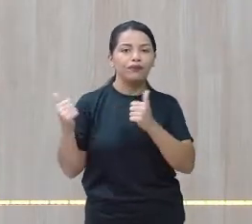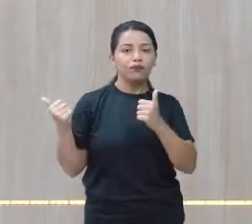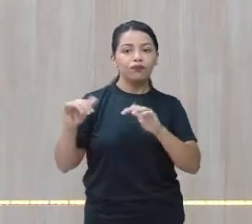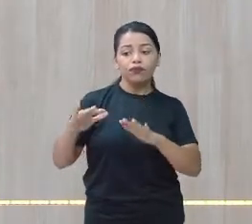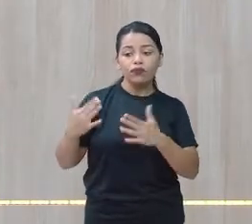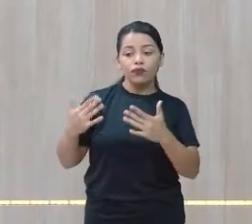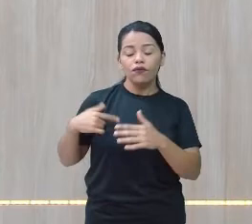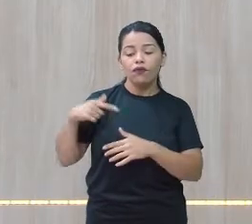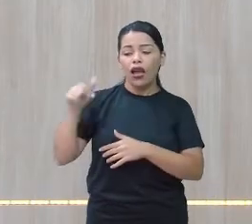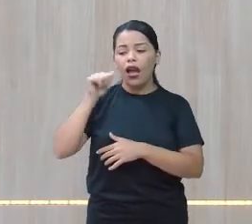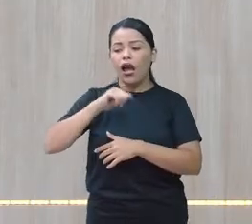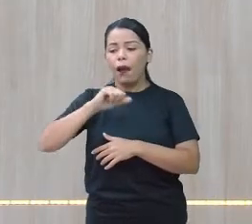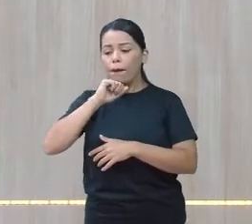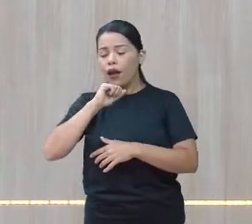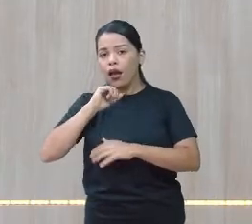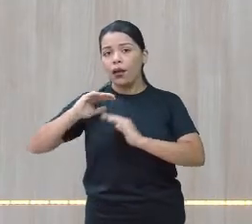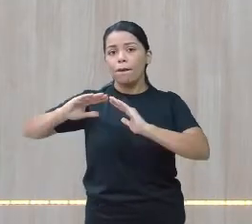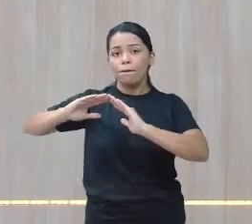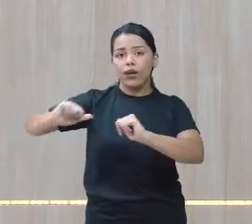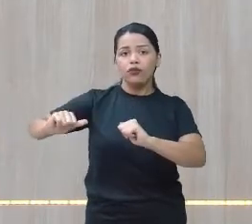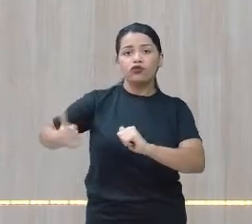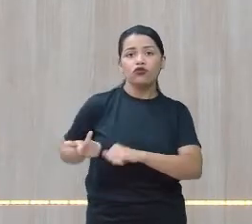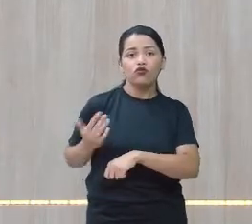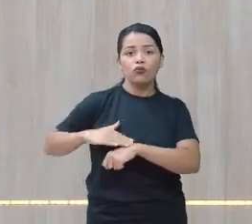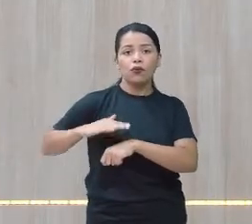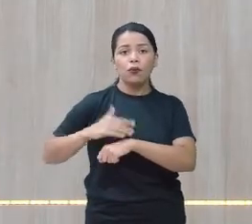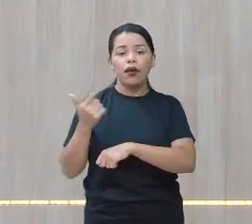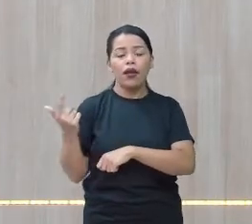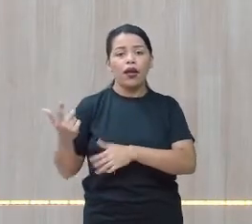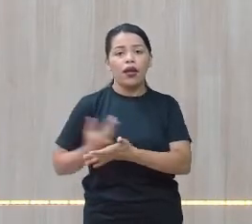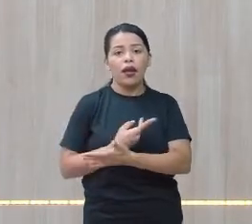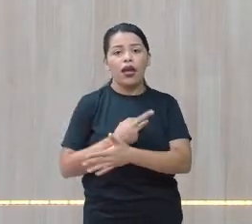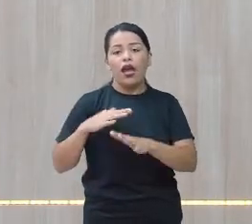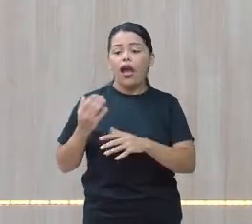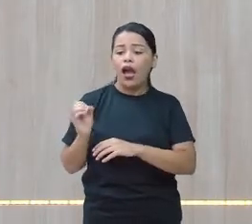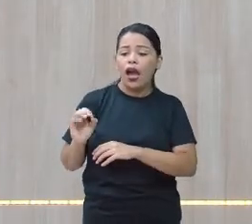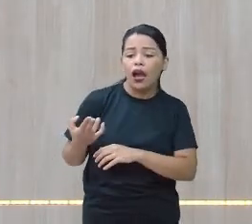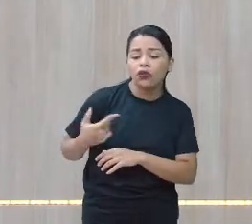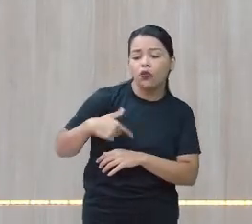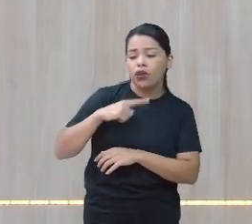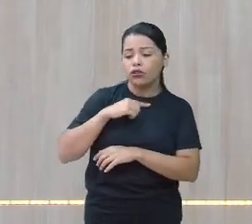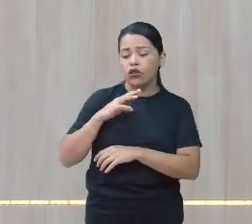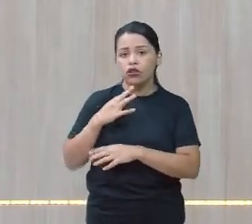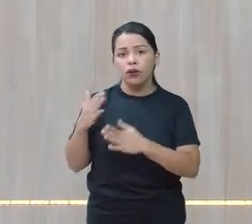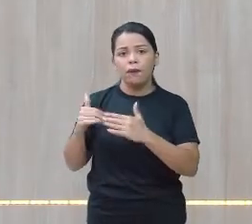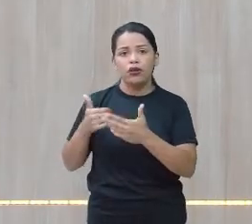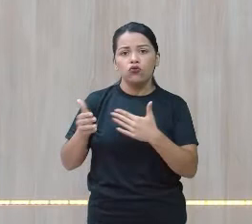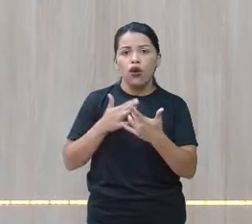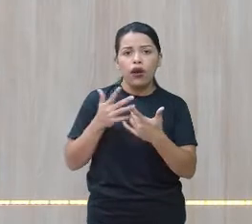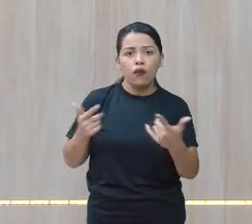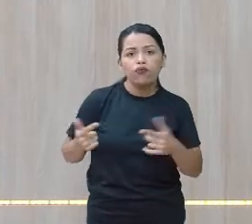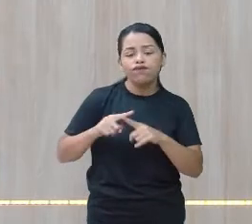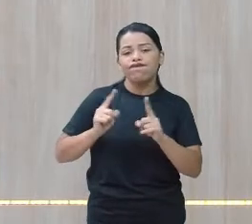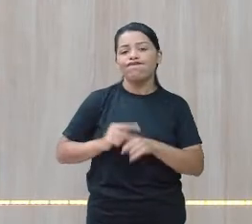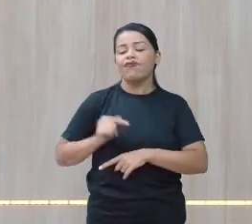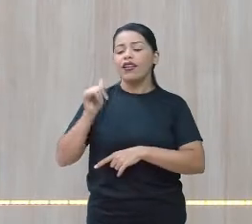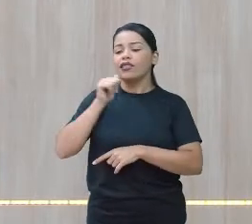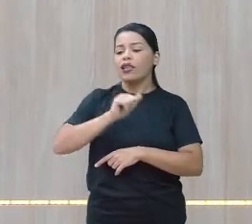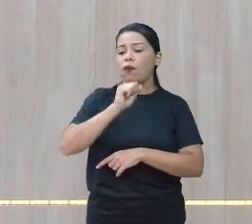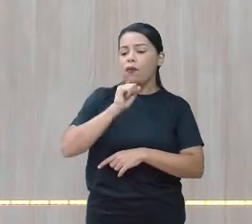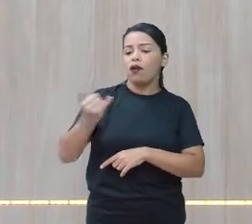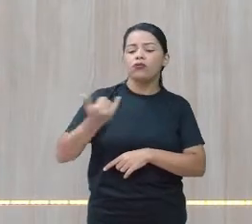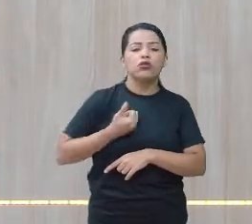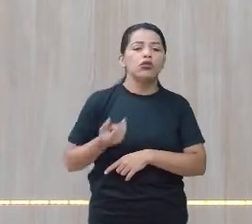hora errada, professora, pedi na hora errada e a mãe aí deu não, ou gritou, não estava, não é, muito bem para